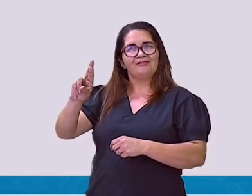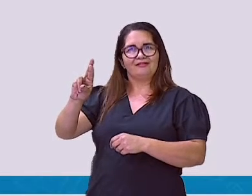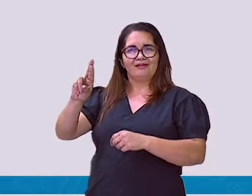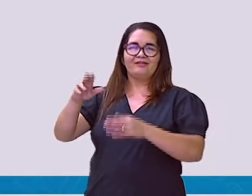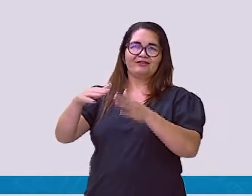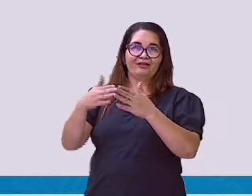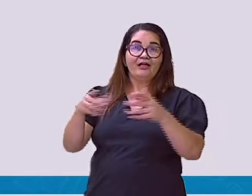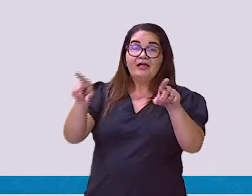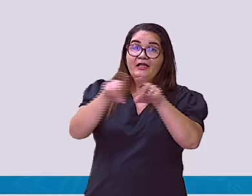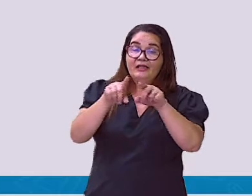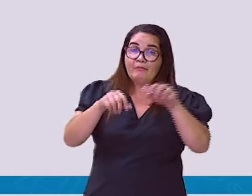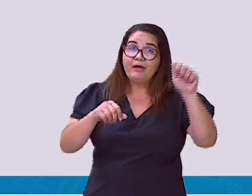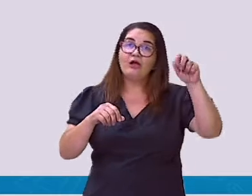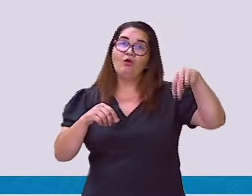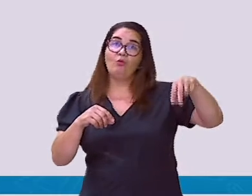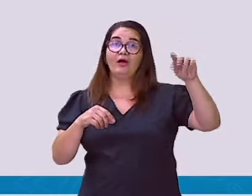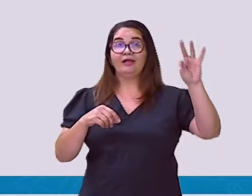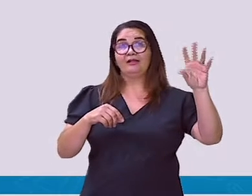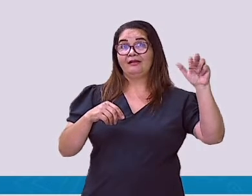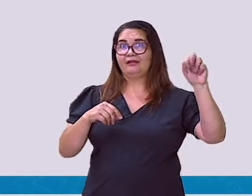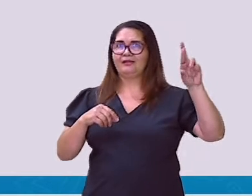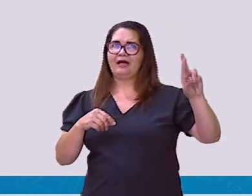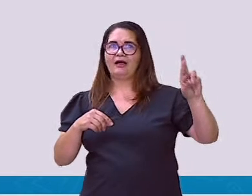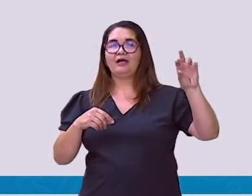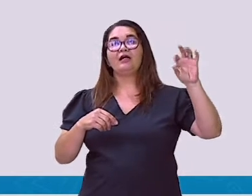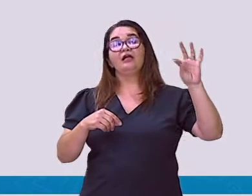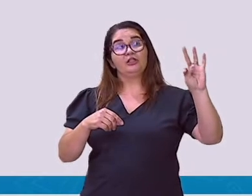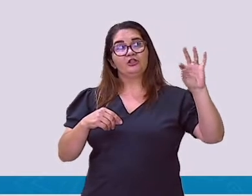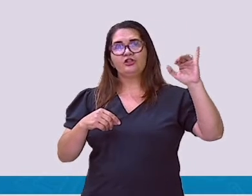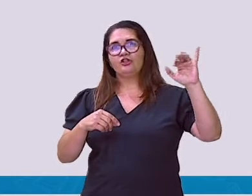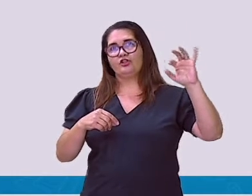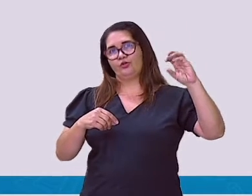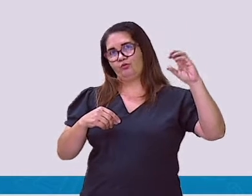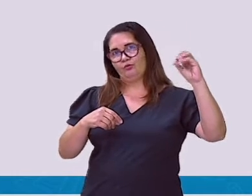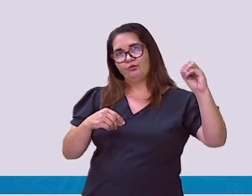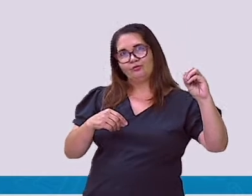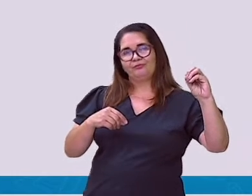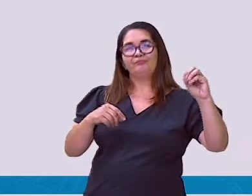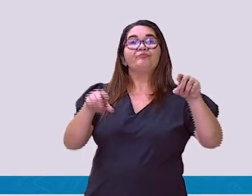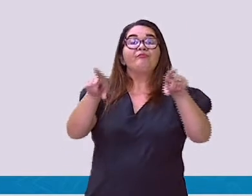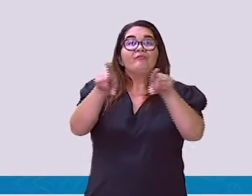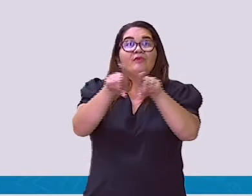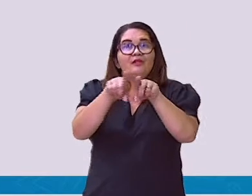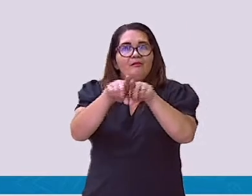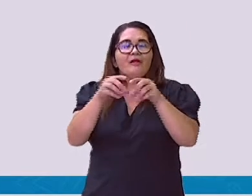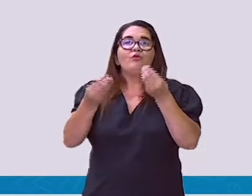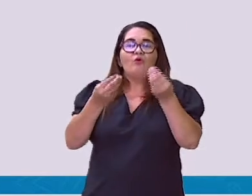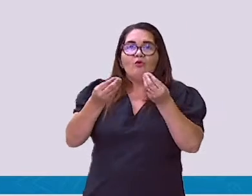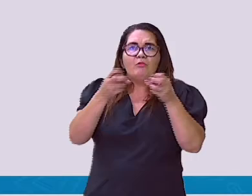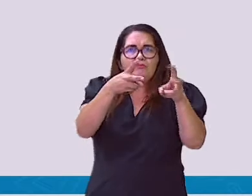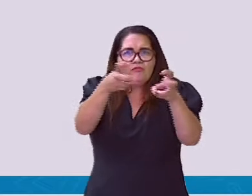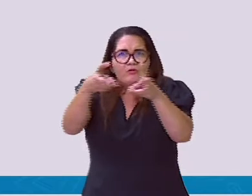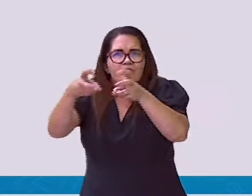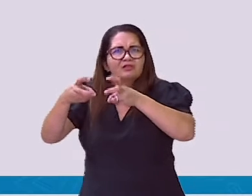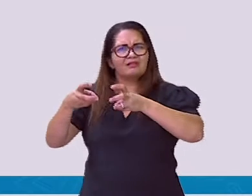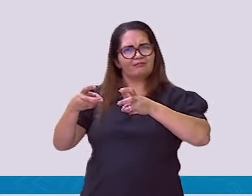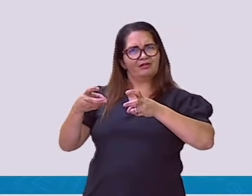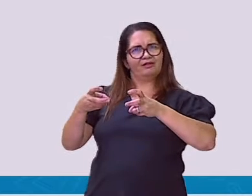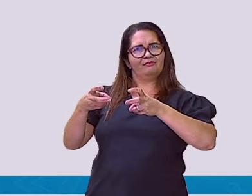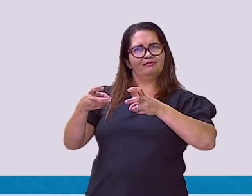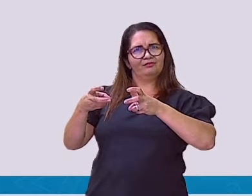Polar Antártico. E nós vamos ver que, devido a isso, há uma